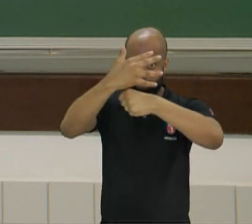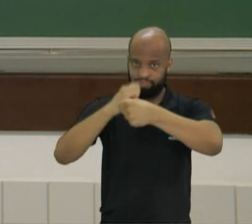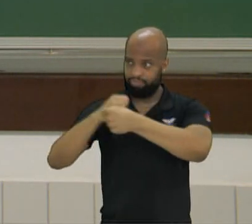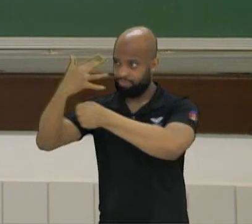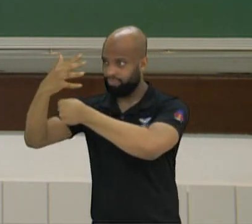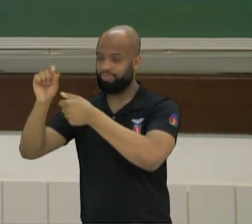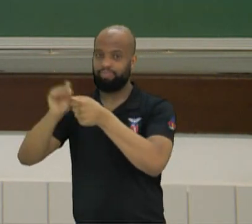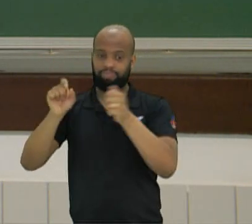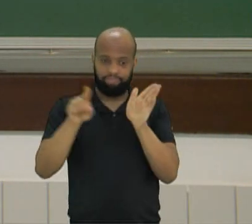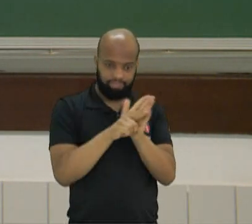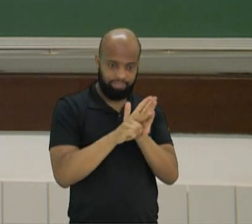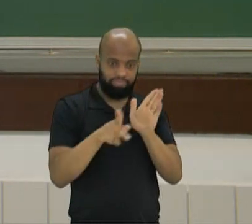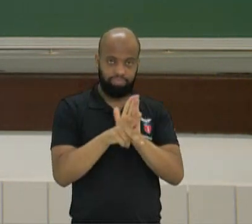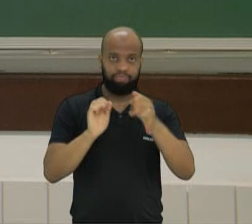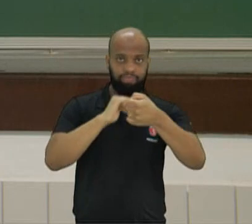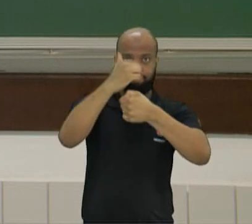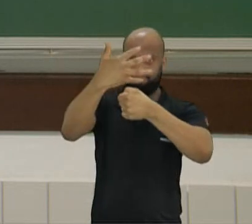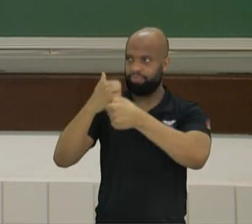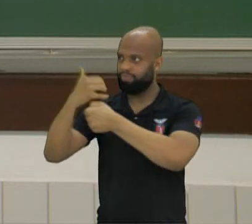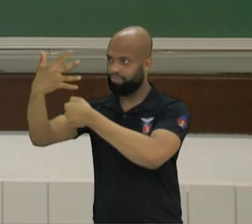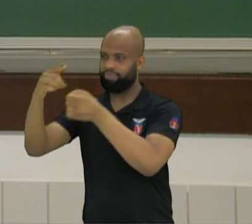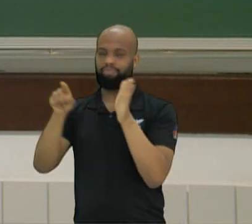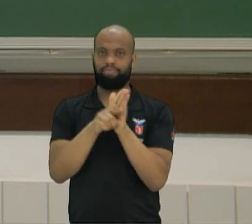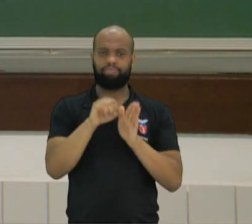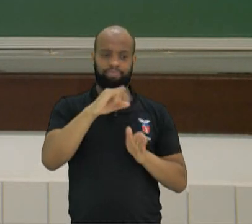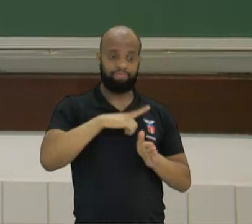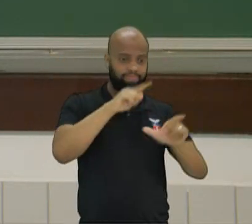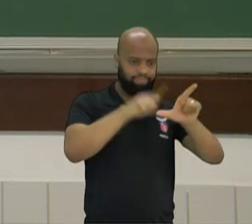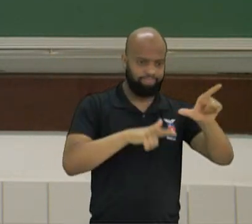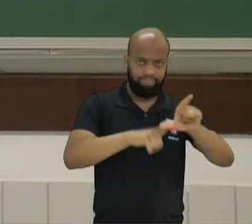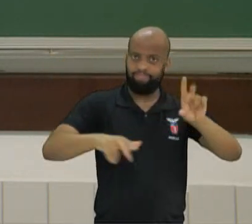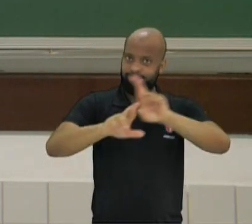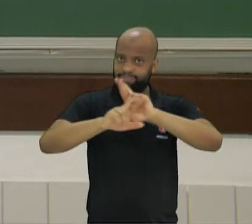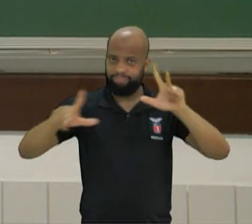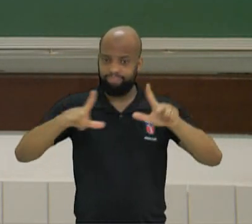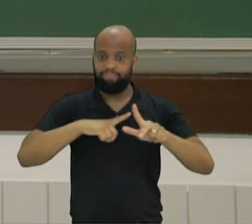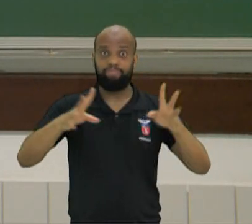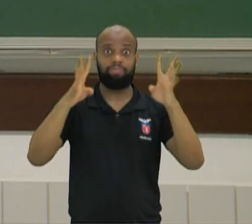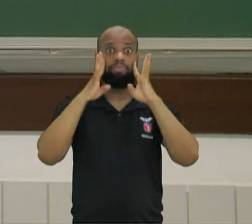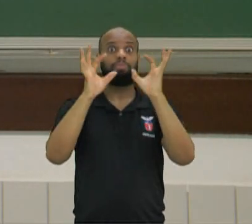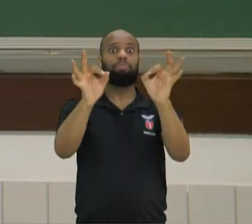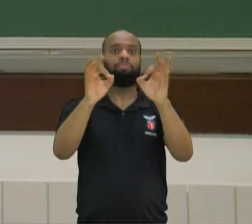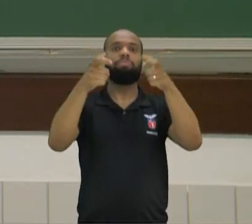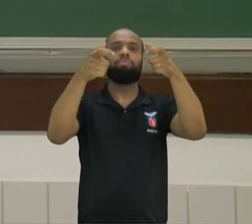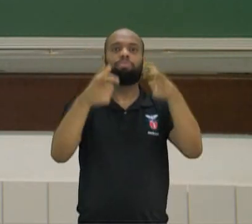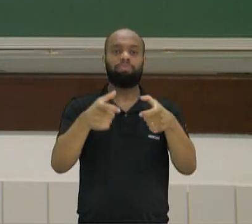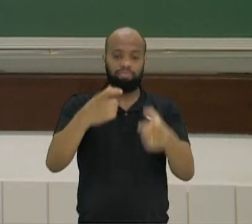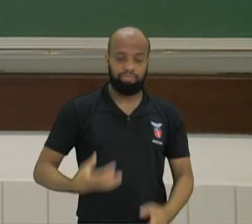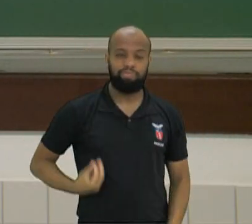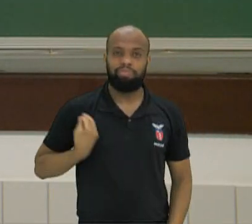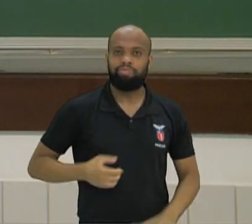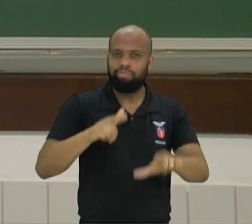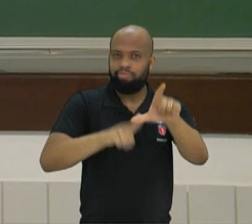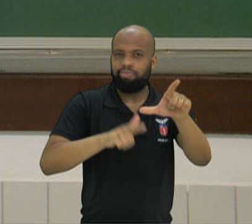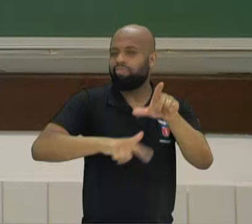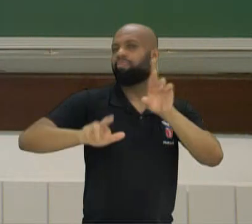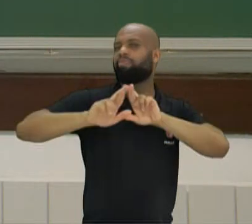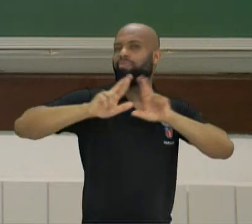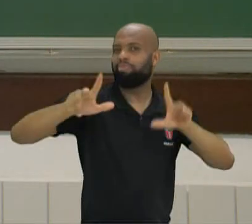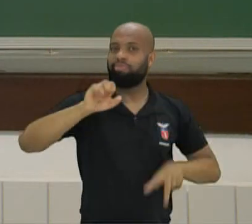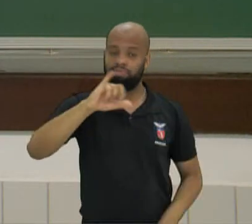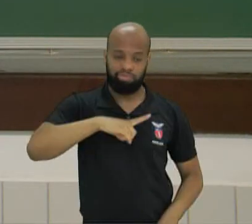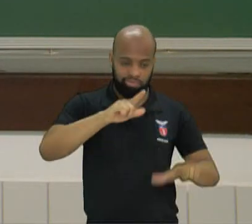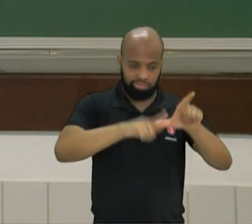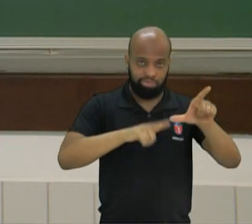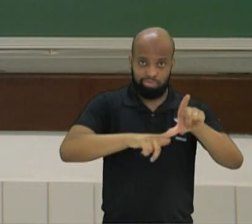expoentes, beleza? Agora, se eu tenho uma letra diferente, eu tenho que prestar atenção onde essa letra diferente está. Se a letra diferente está